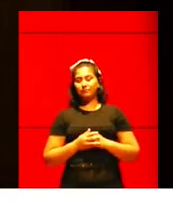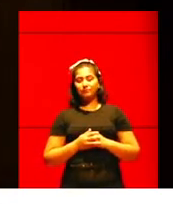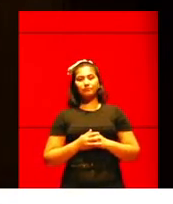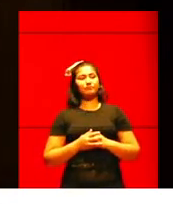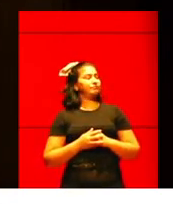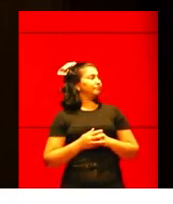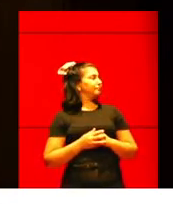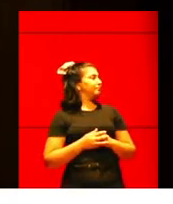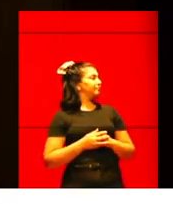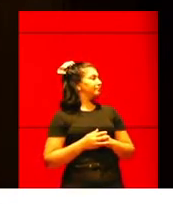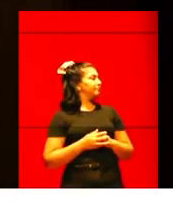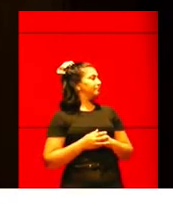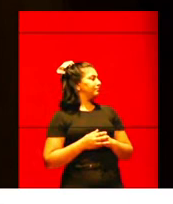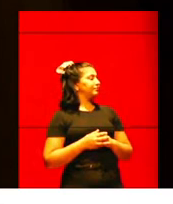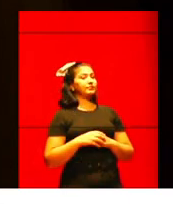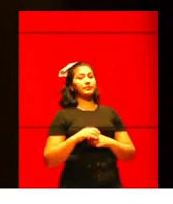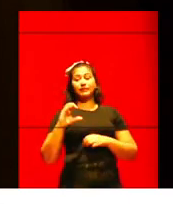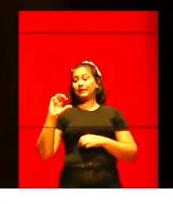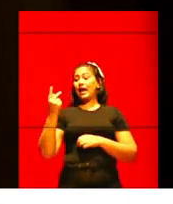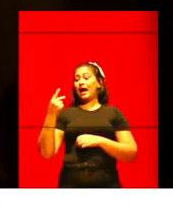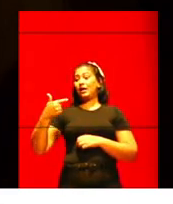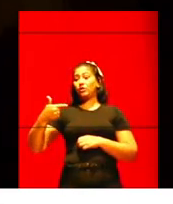Fala que não tô ouvindo, não.